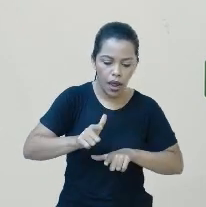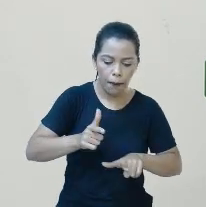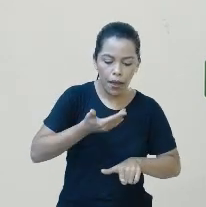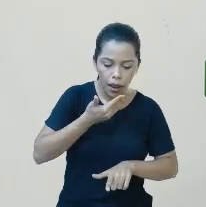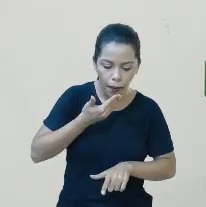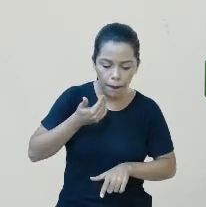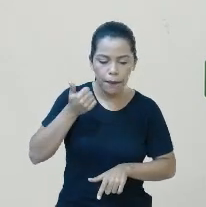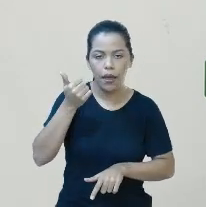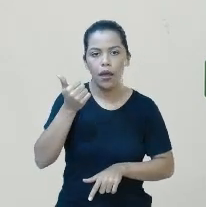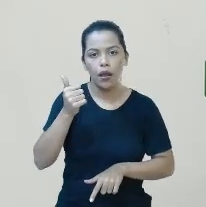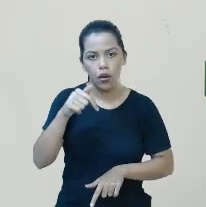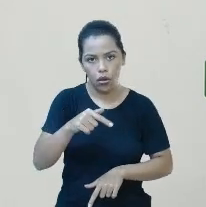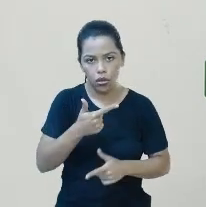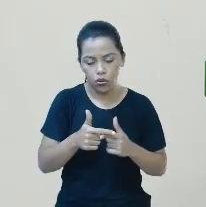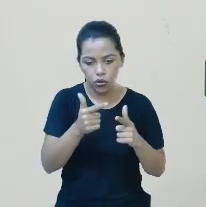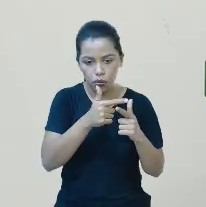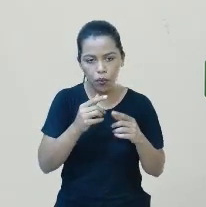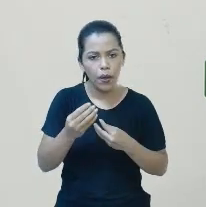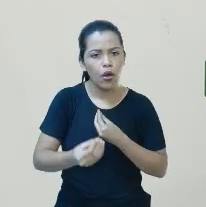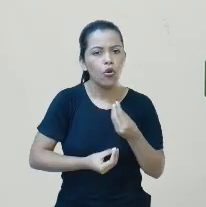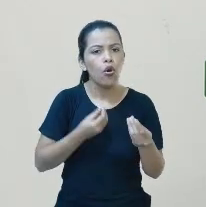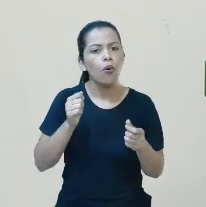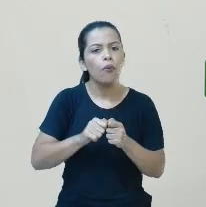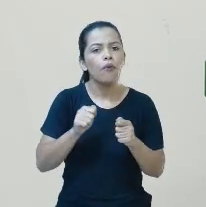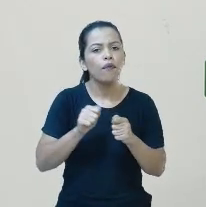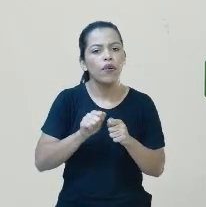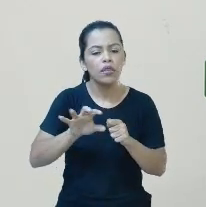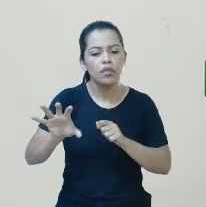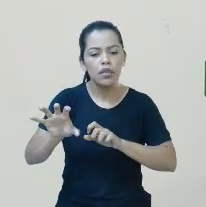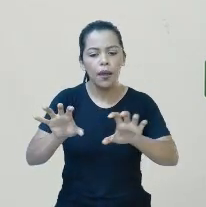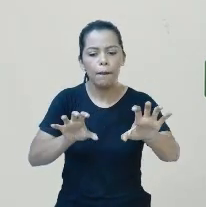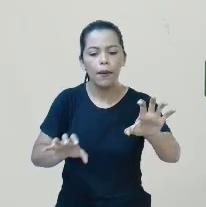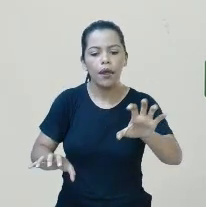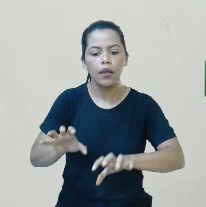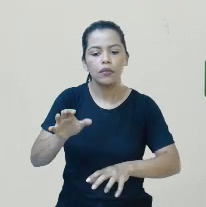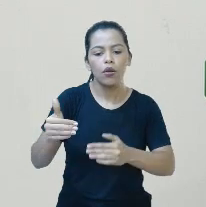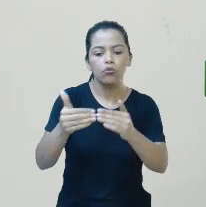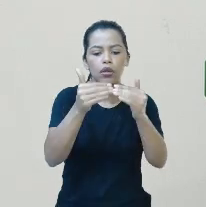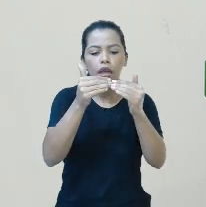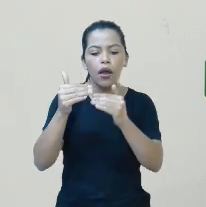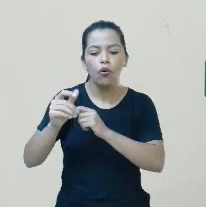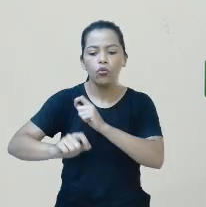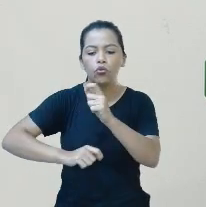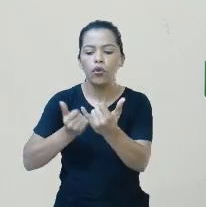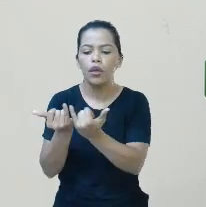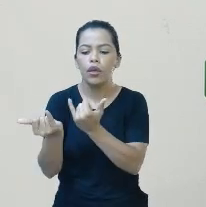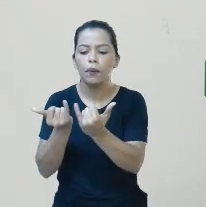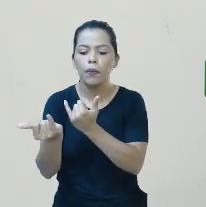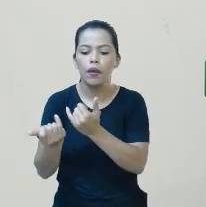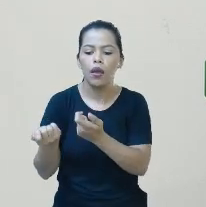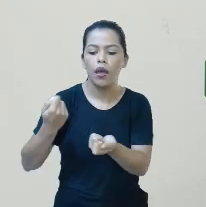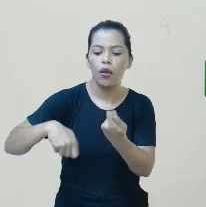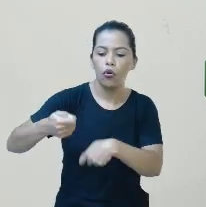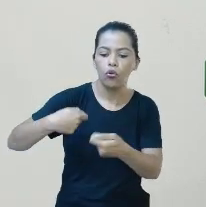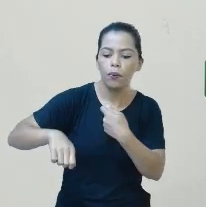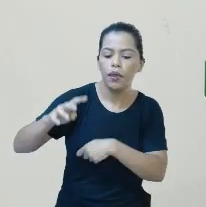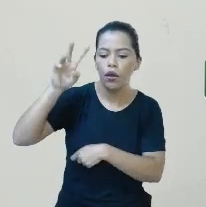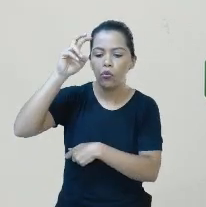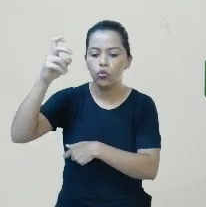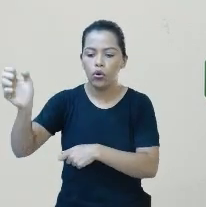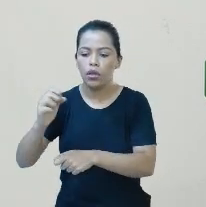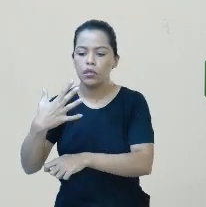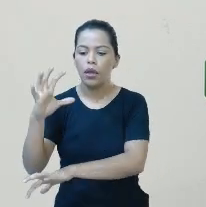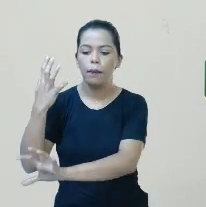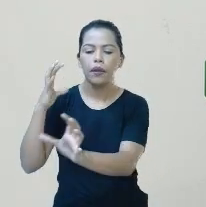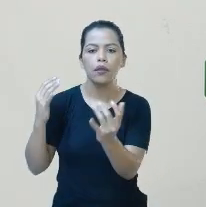essas separações a partir dos aspectos semelhantes, economia, os aspectos ambientais e